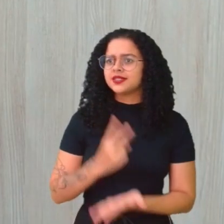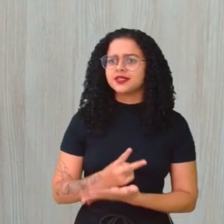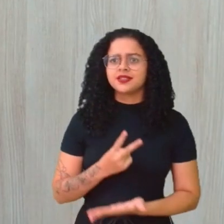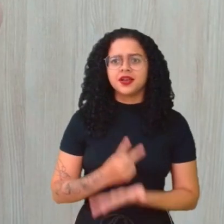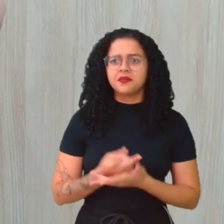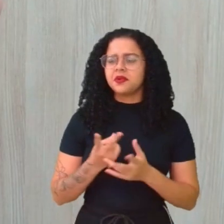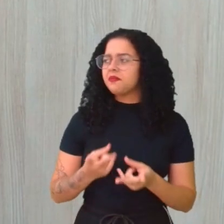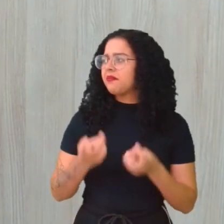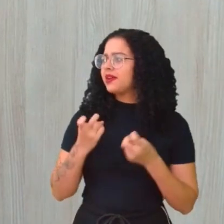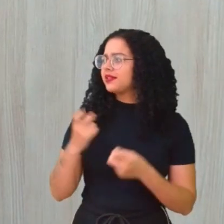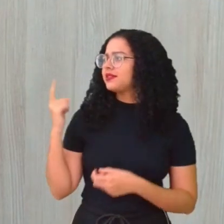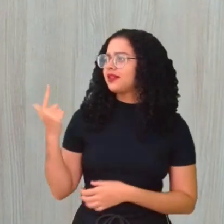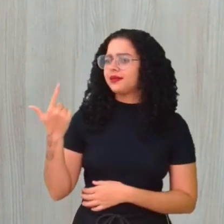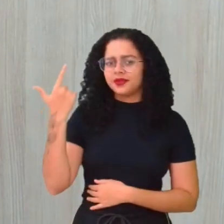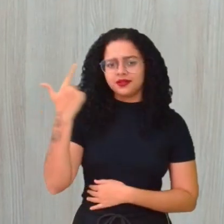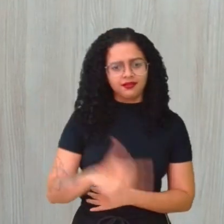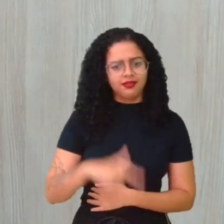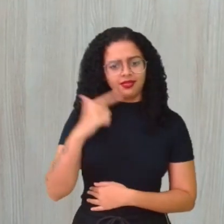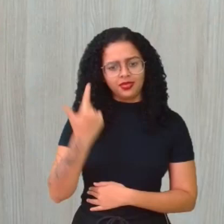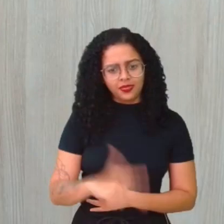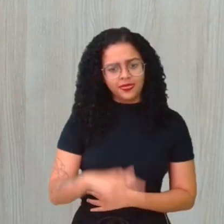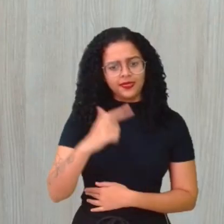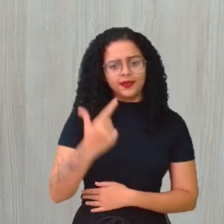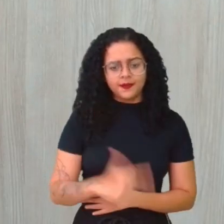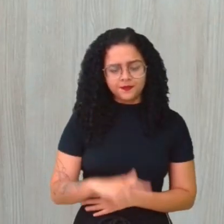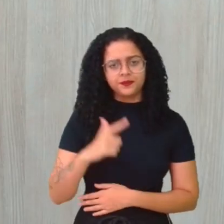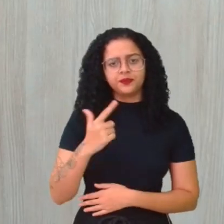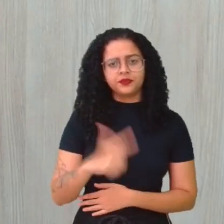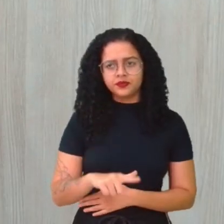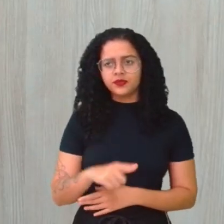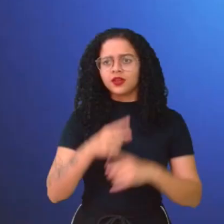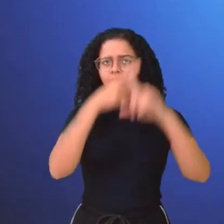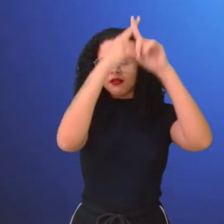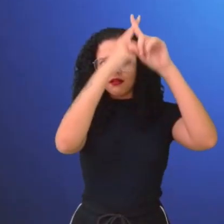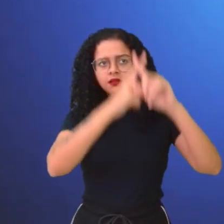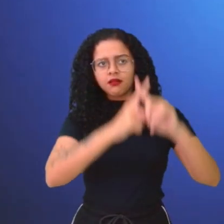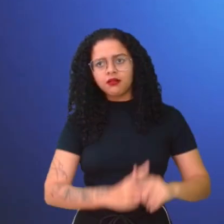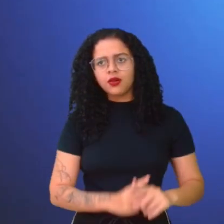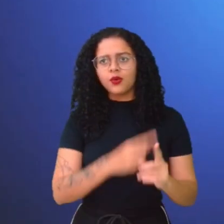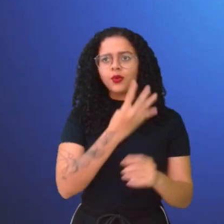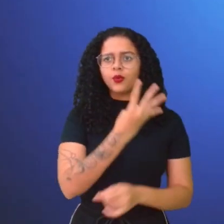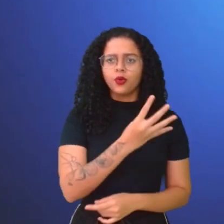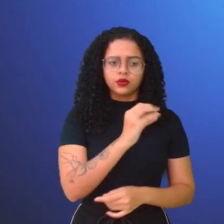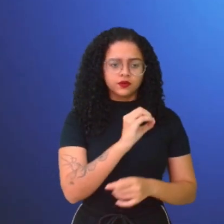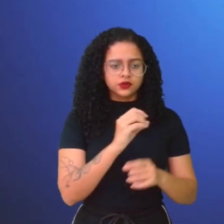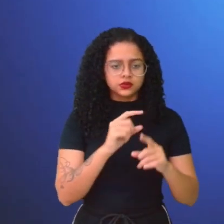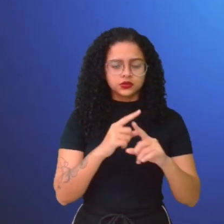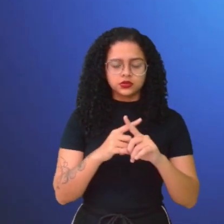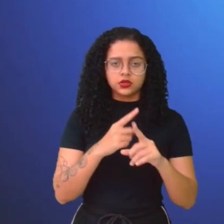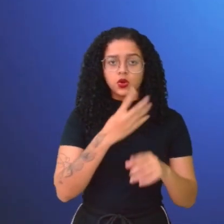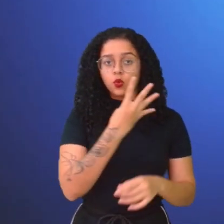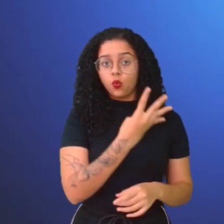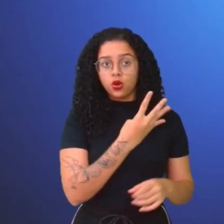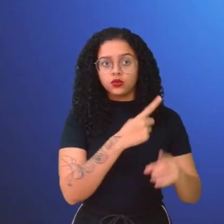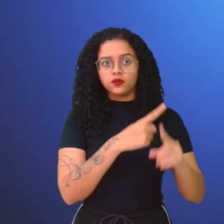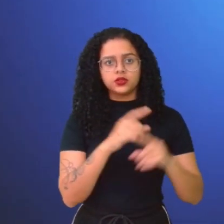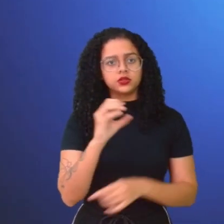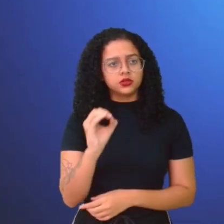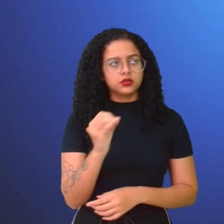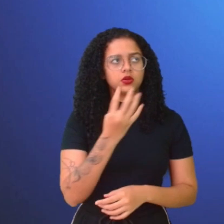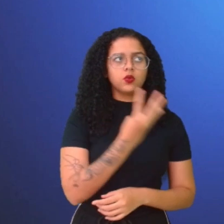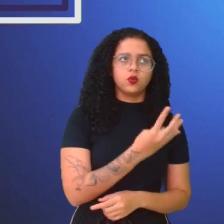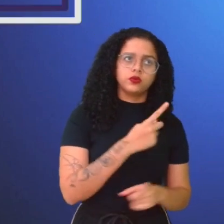a gente percebe essa repetição né? Ou seja, a gente vai fazendo ali, ó, 4 vezes 0, aí 4 vezes